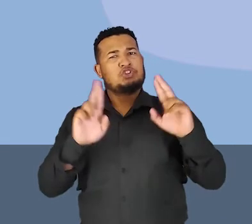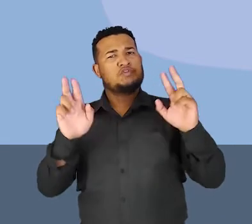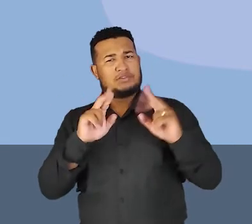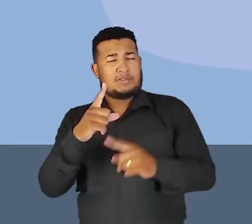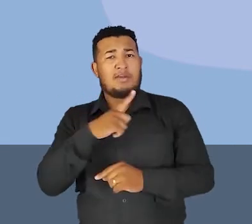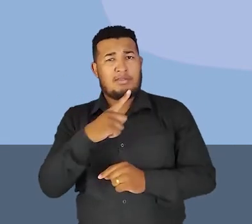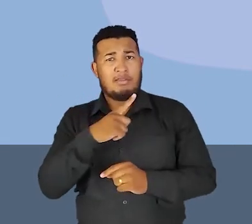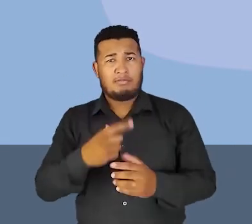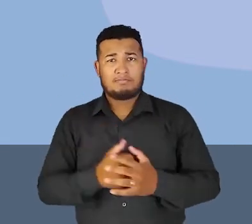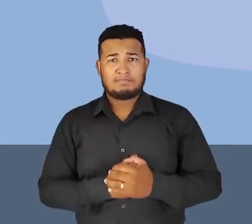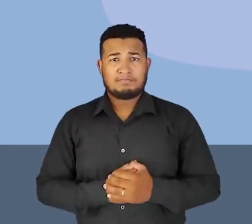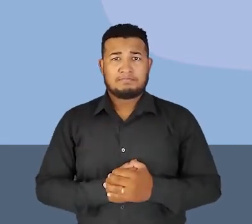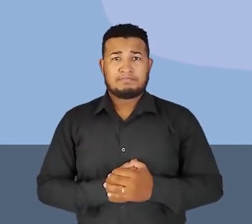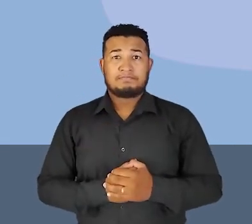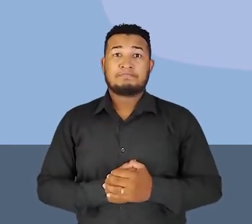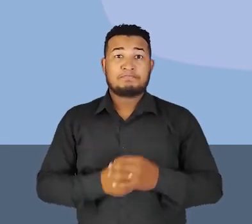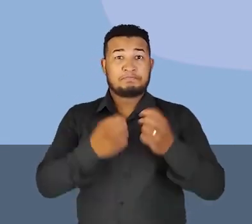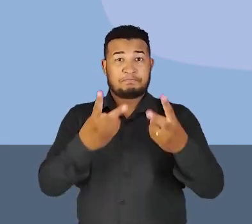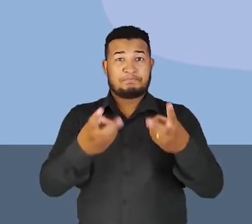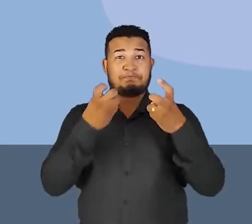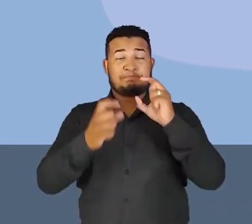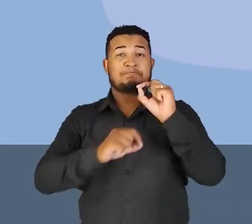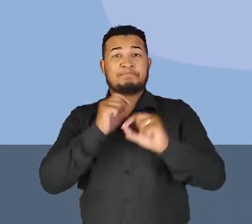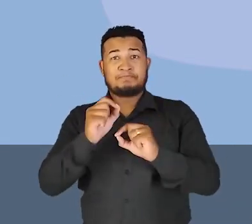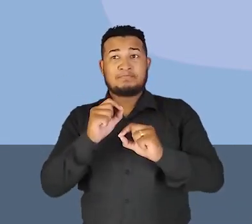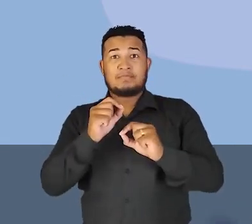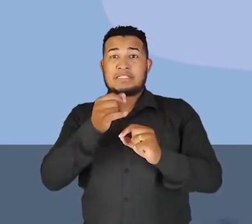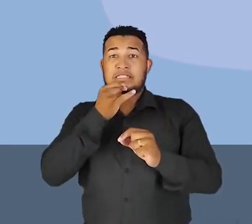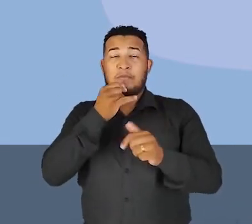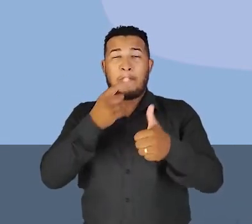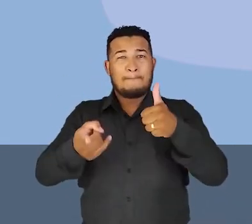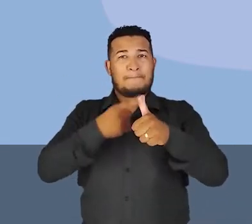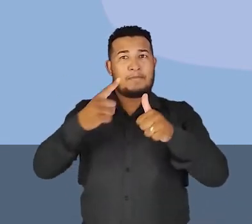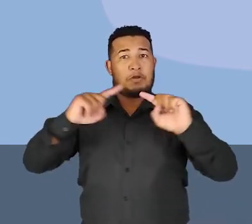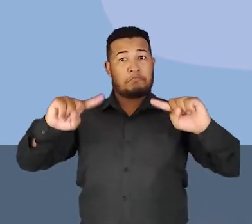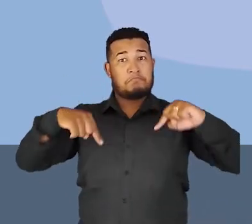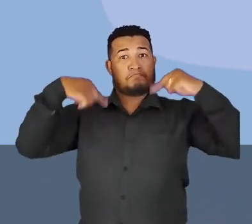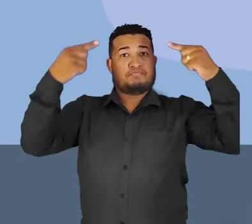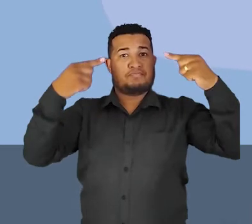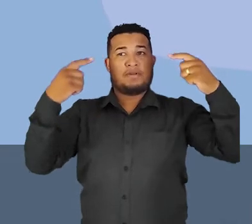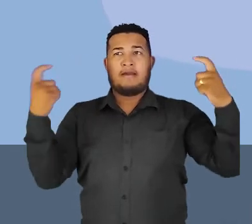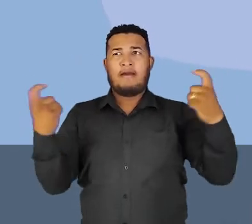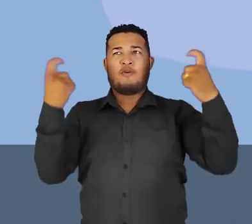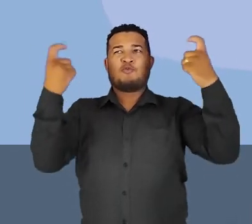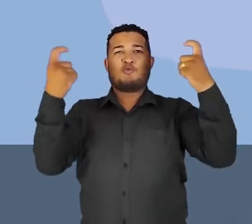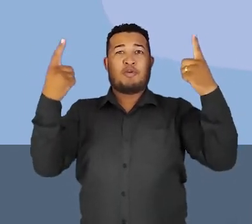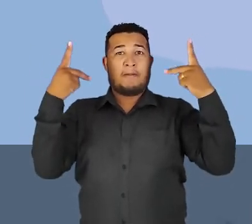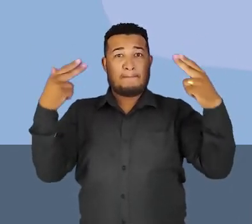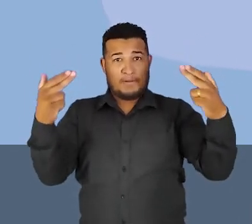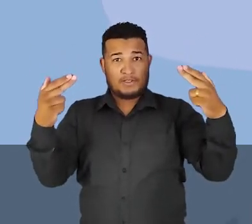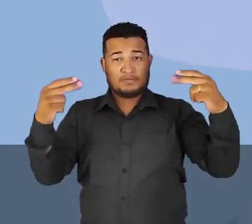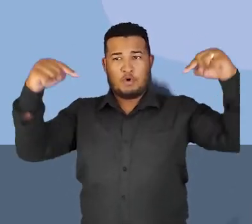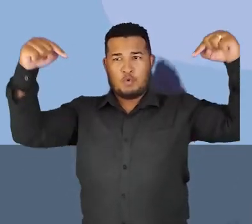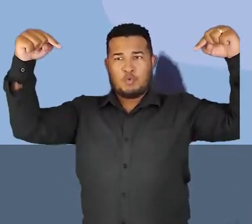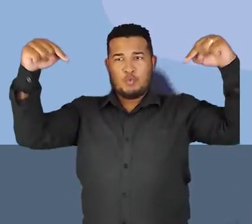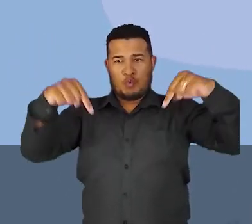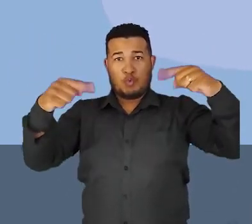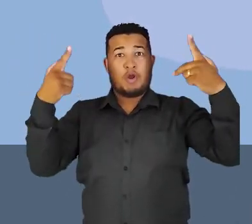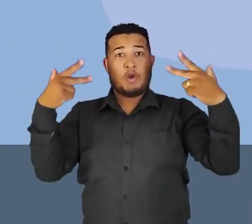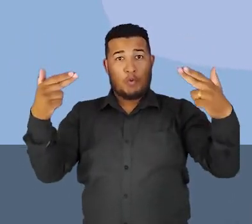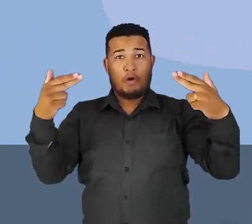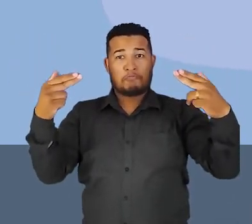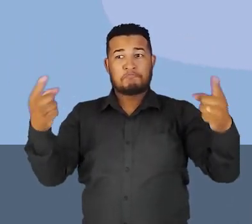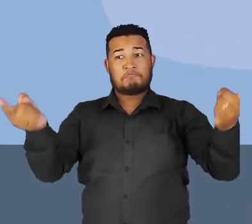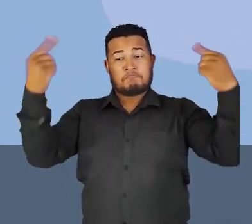tinha também na direita. Observe que no nosso primeiro caso, as alturas eram Hs e agora